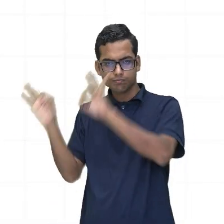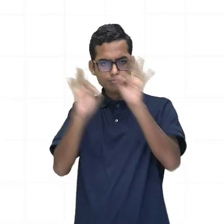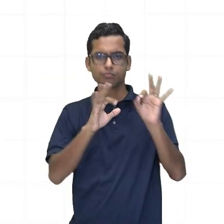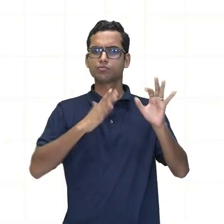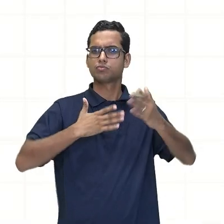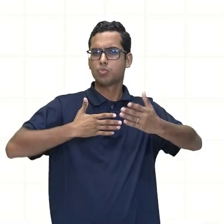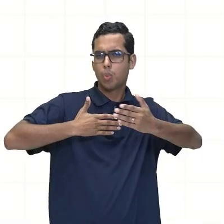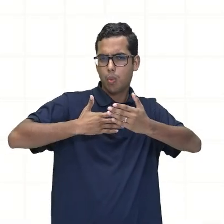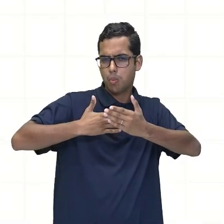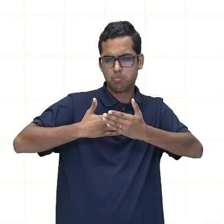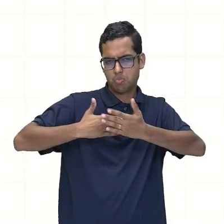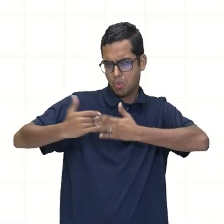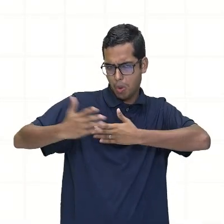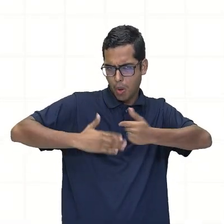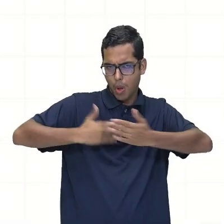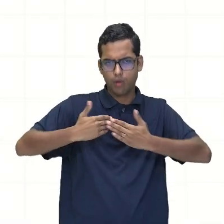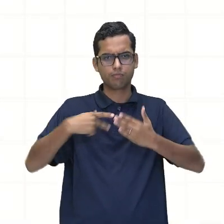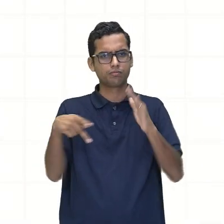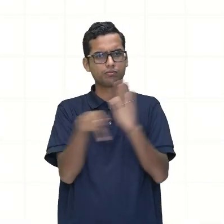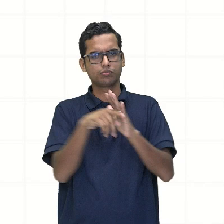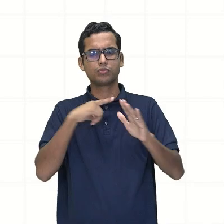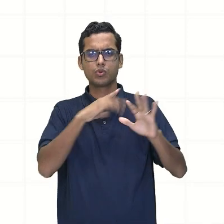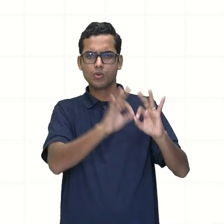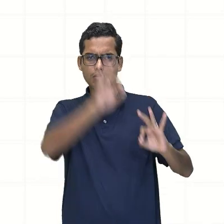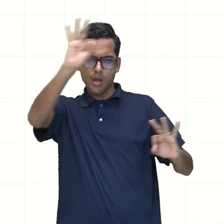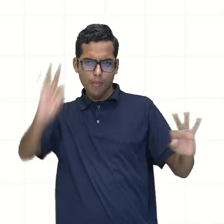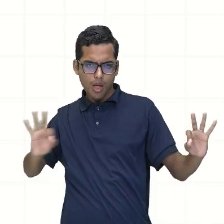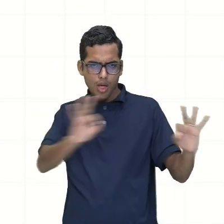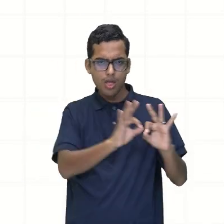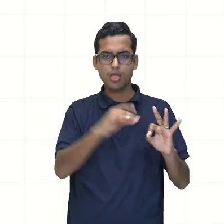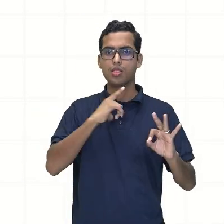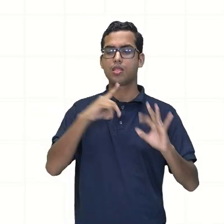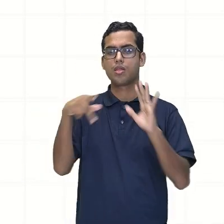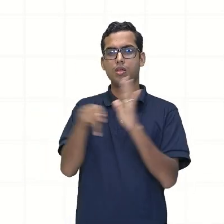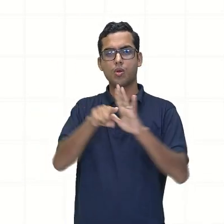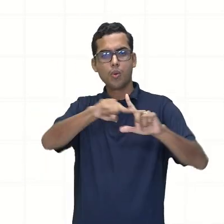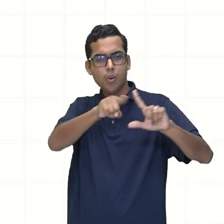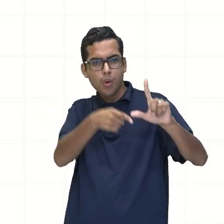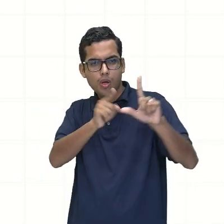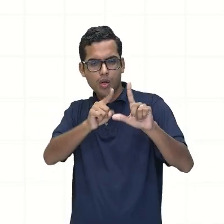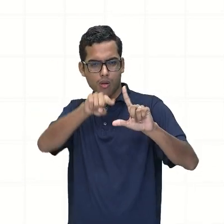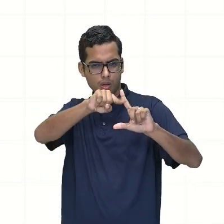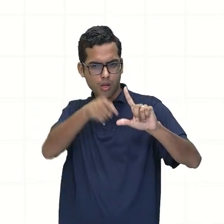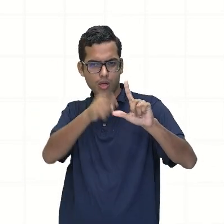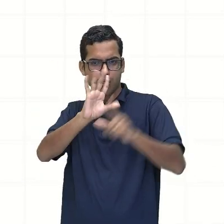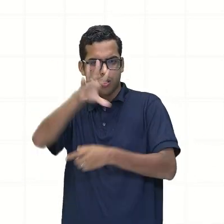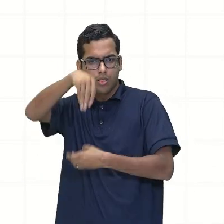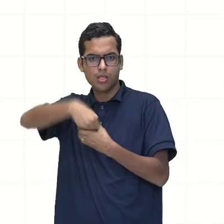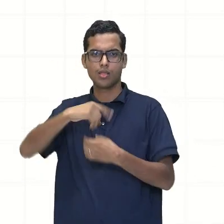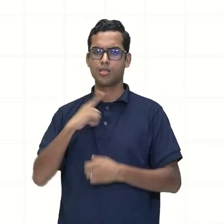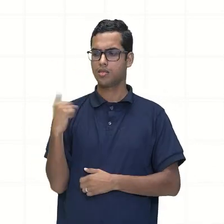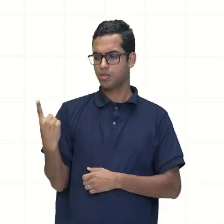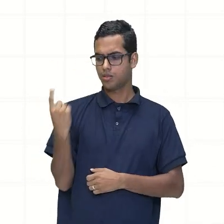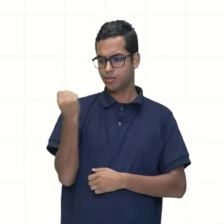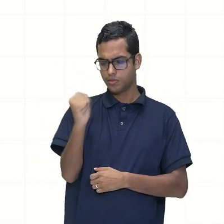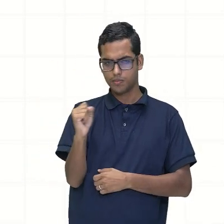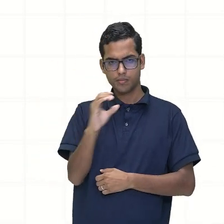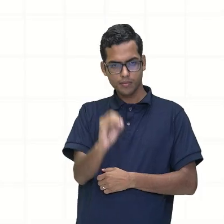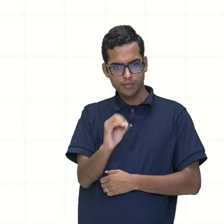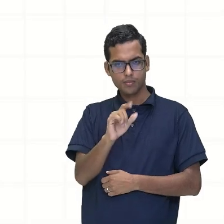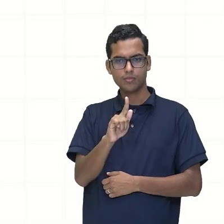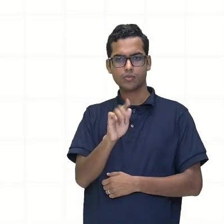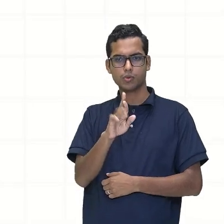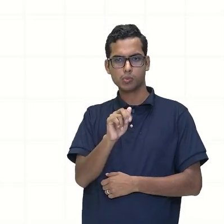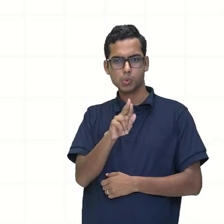a soma das medidas dos seus ângulos internos é de 180 graus. Por exemplo, vamos somar